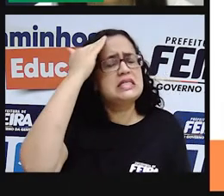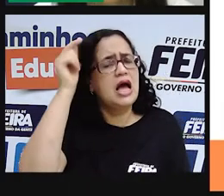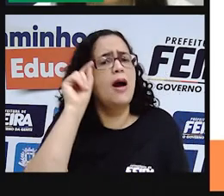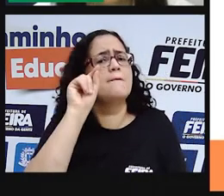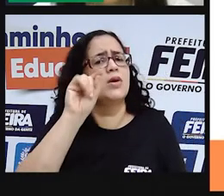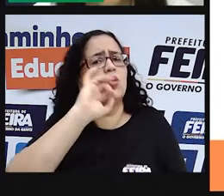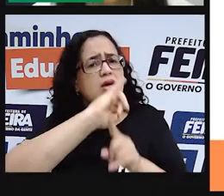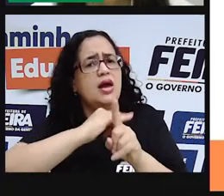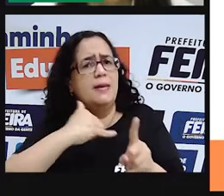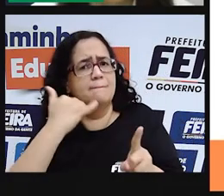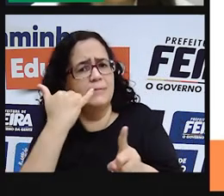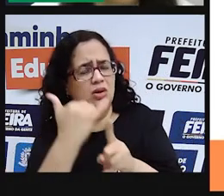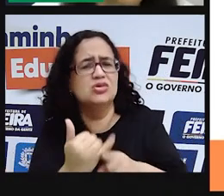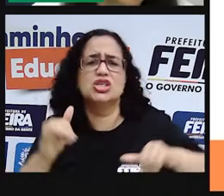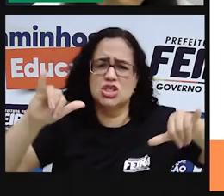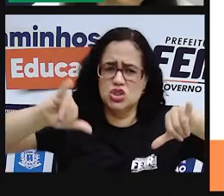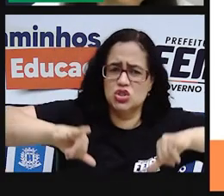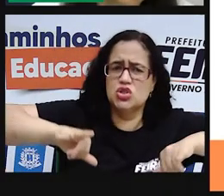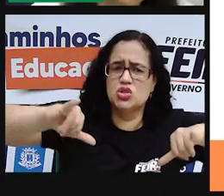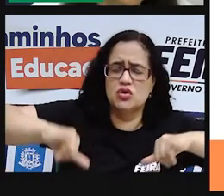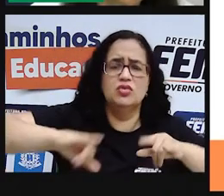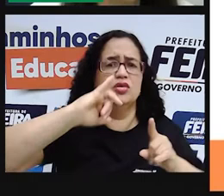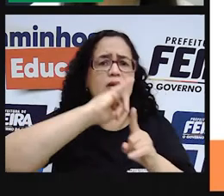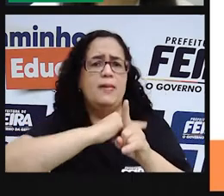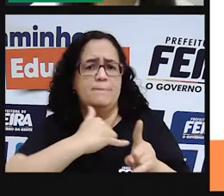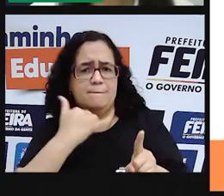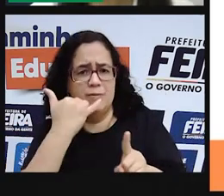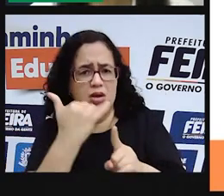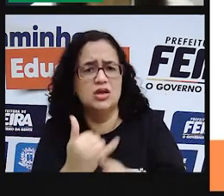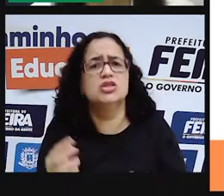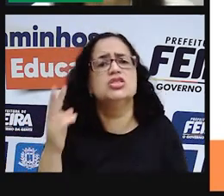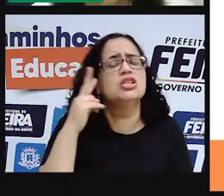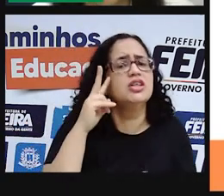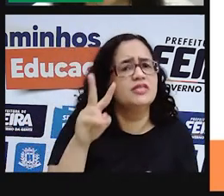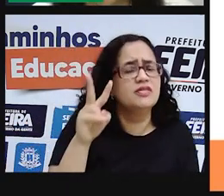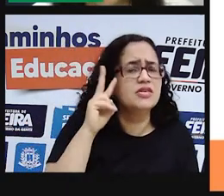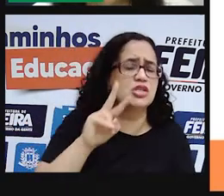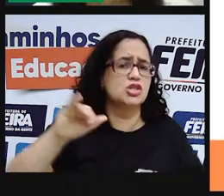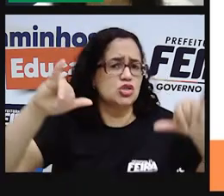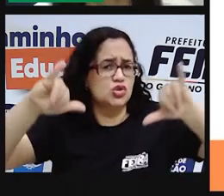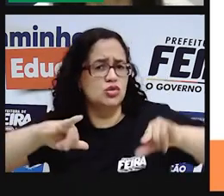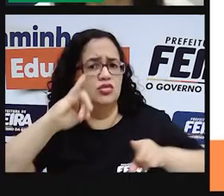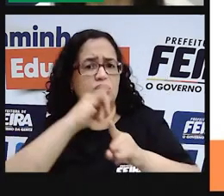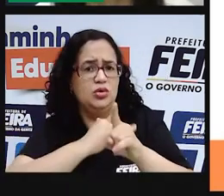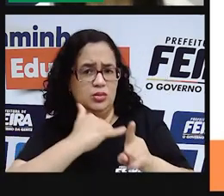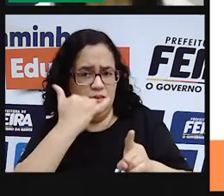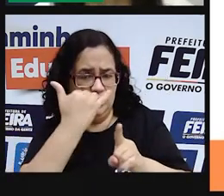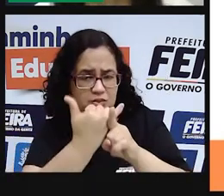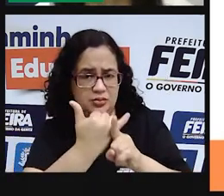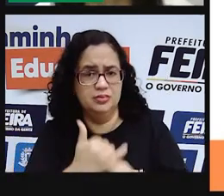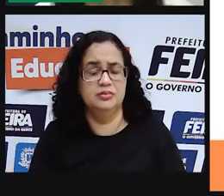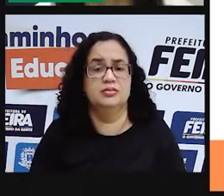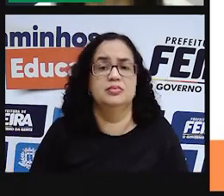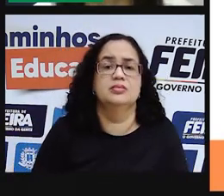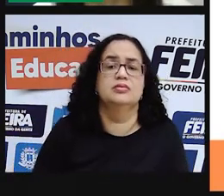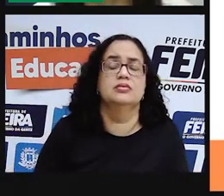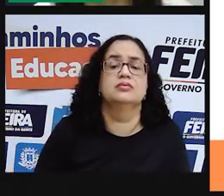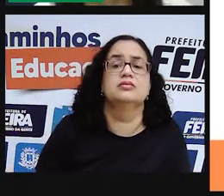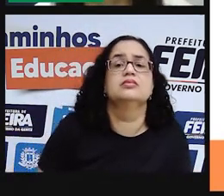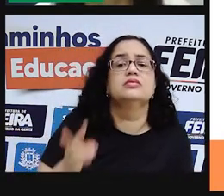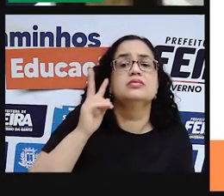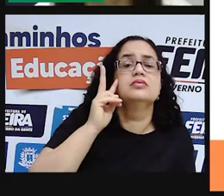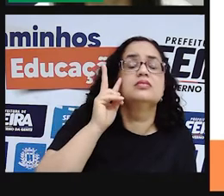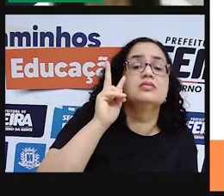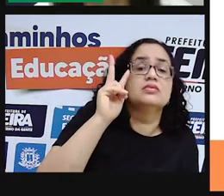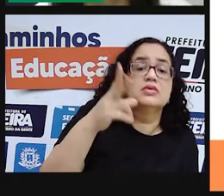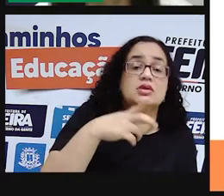bullying? Já sofreu bullying? Já viu alguém sofrendo bullying? A partir dessa discussão e